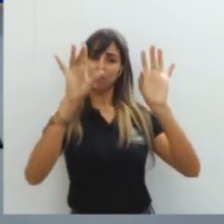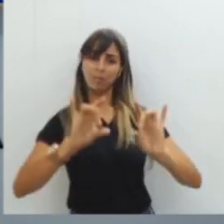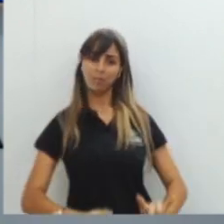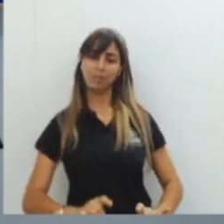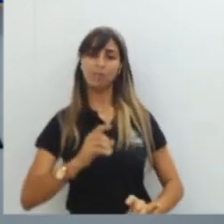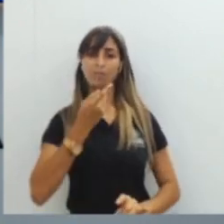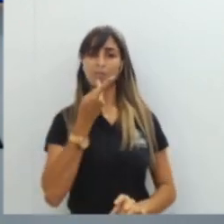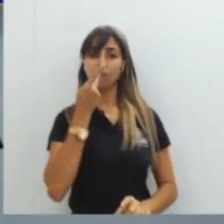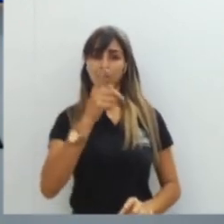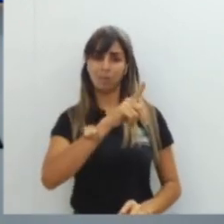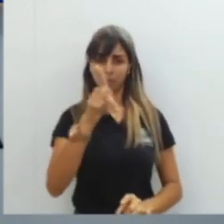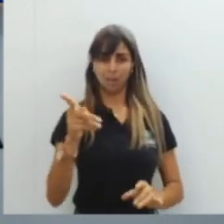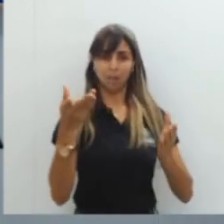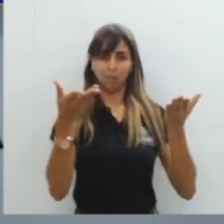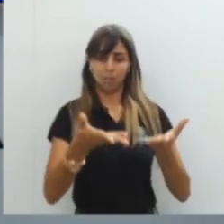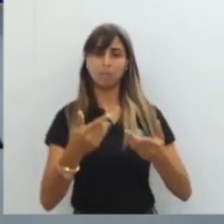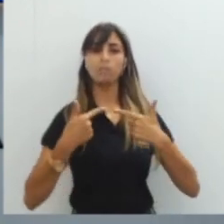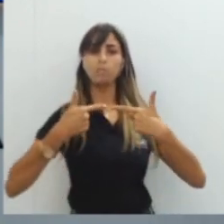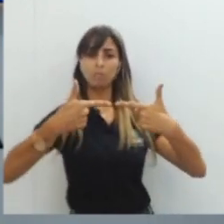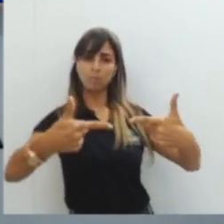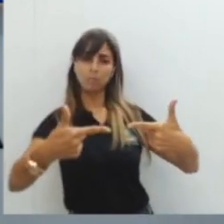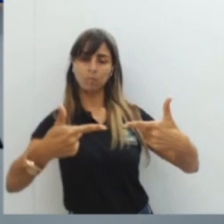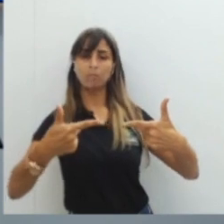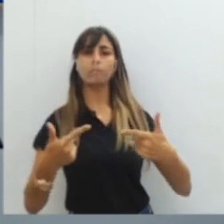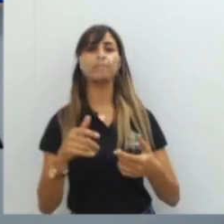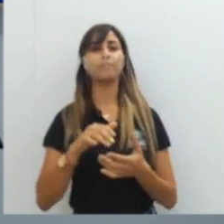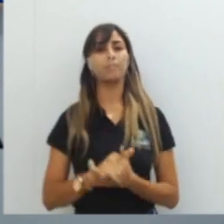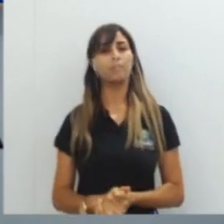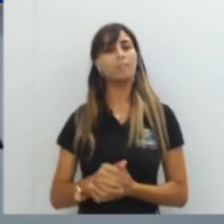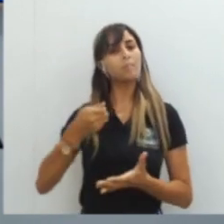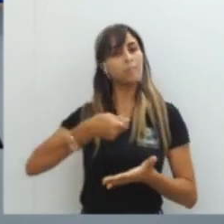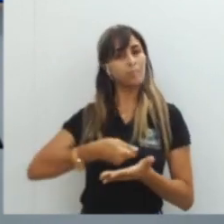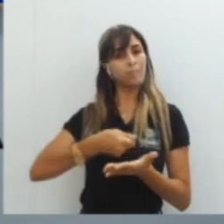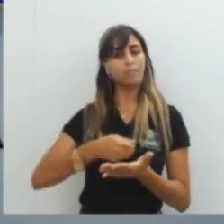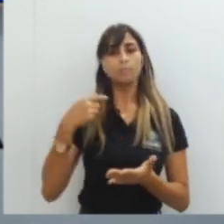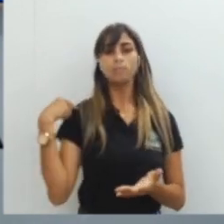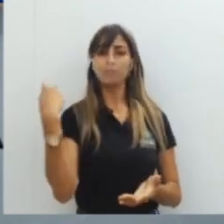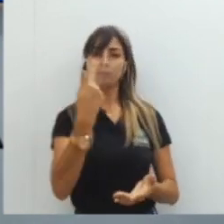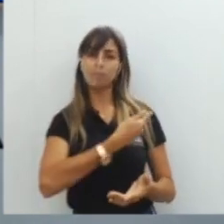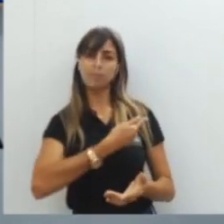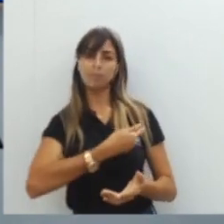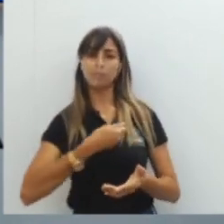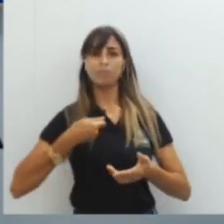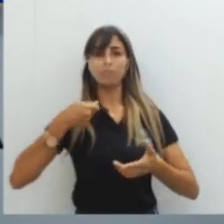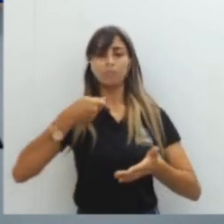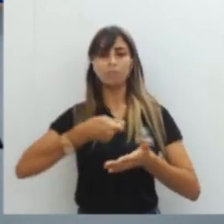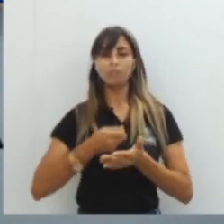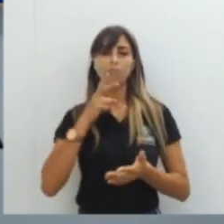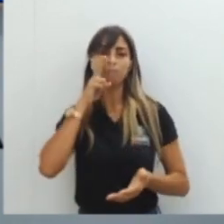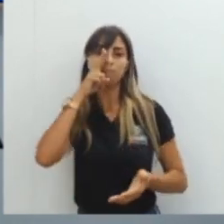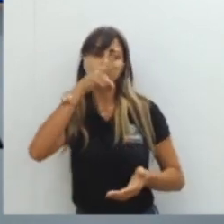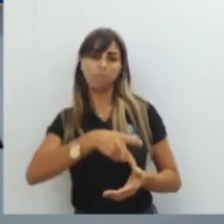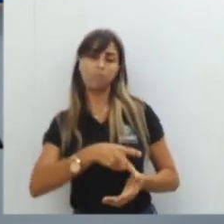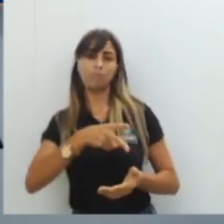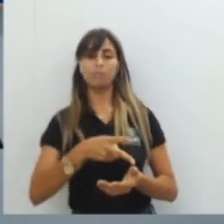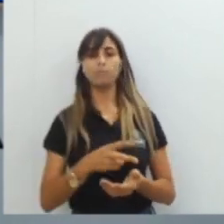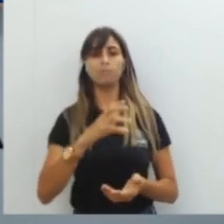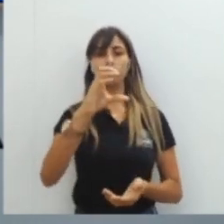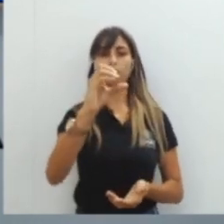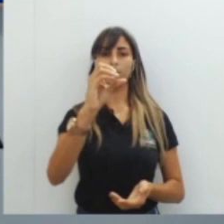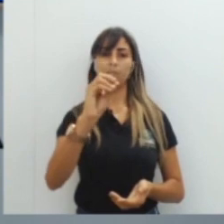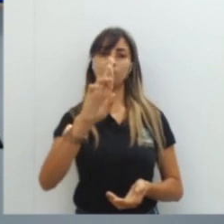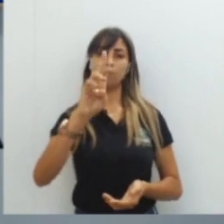vocês que esse momento que a gente está vivendo, né, exige da gente muita coragem. Mas não é aquela coragem